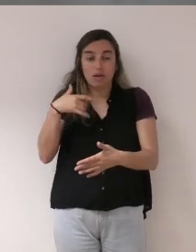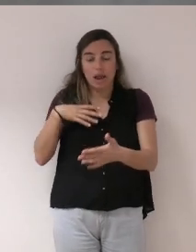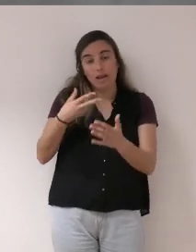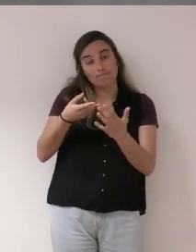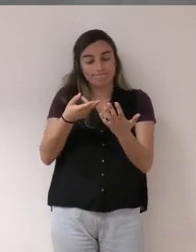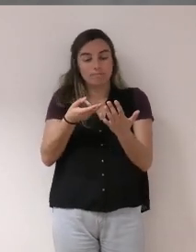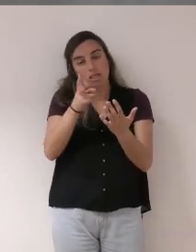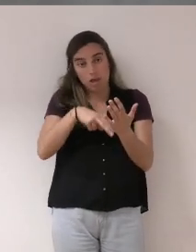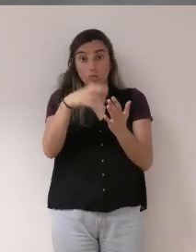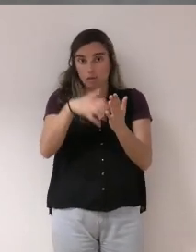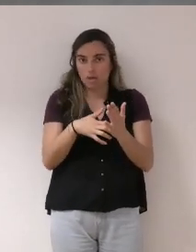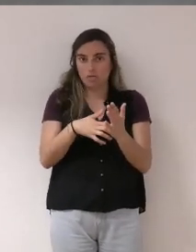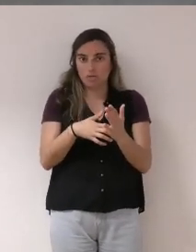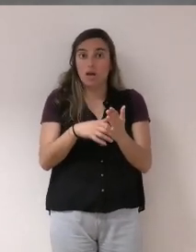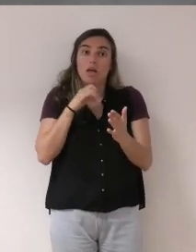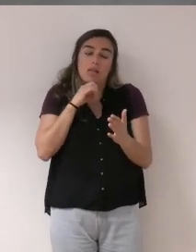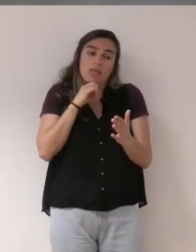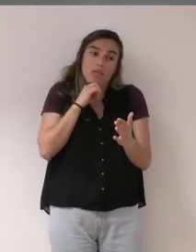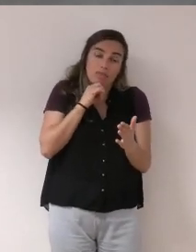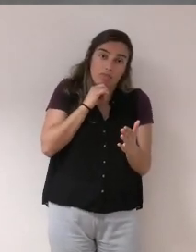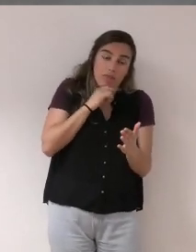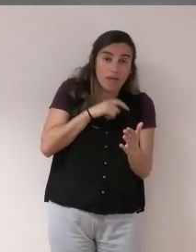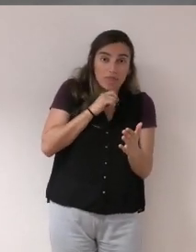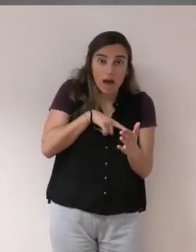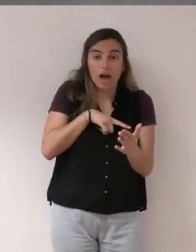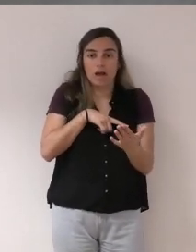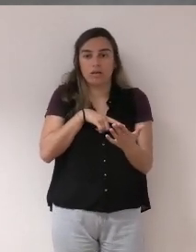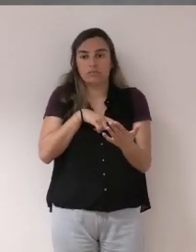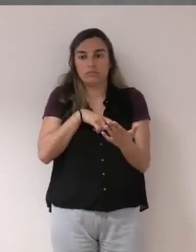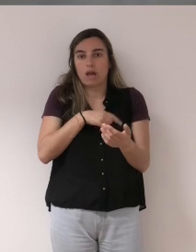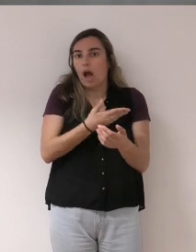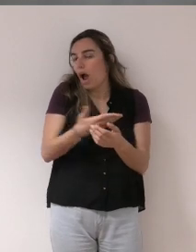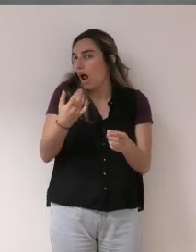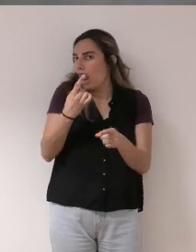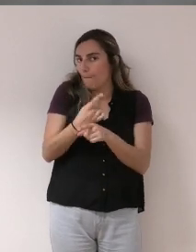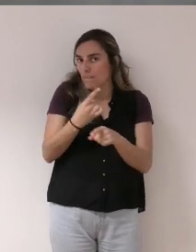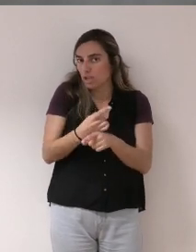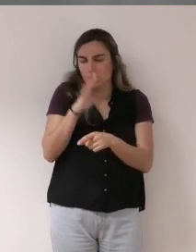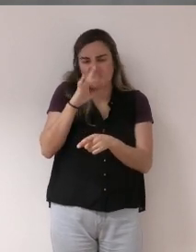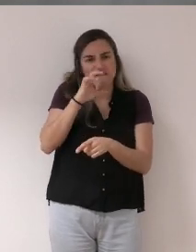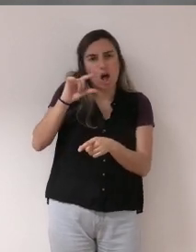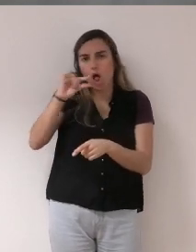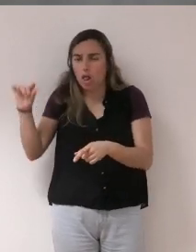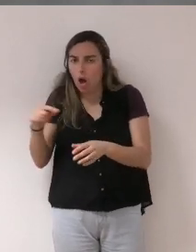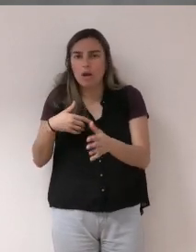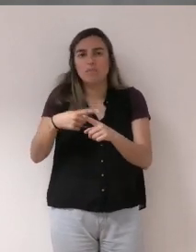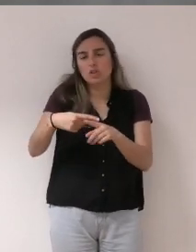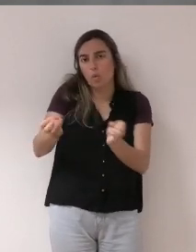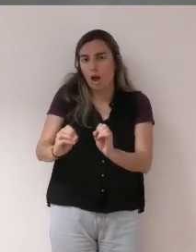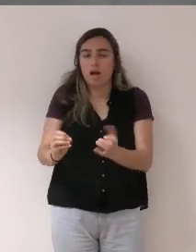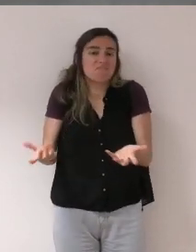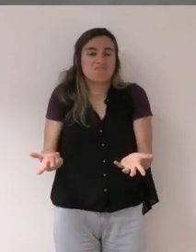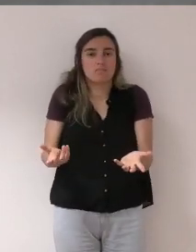que verdadeiramente ele seria prescindível e que os textos viveriam independentemente de terem maiúsculas ou terem minúsculas.